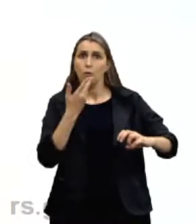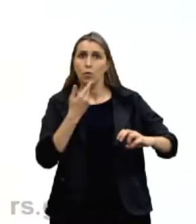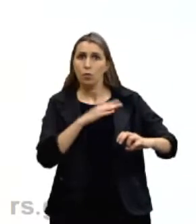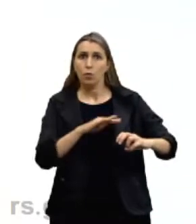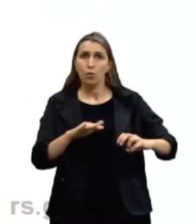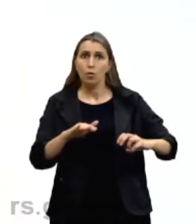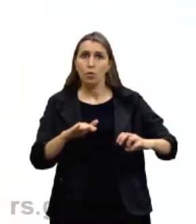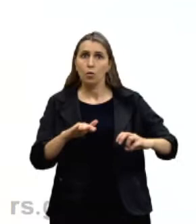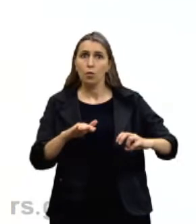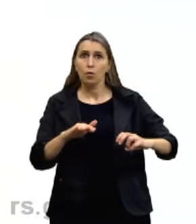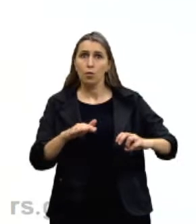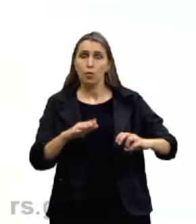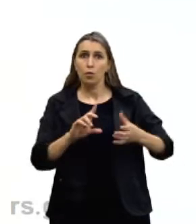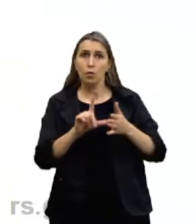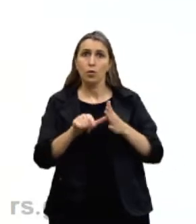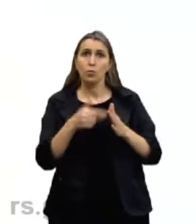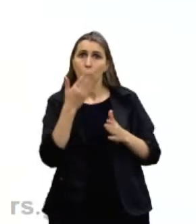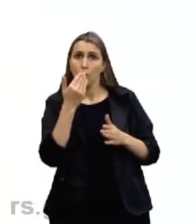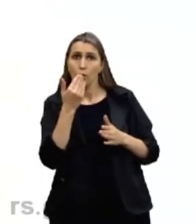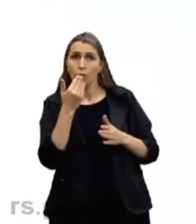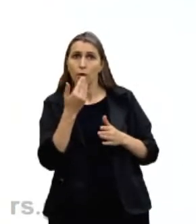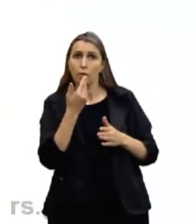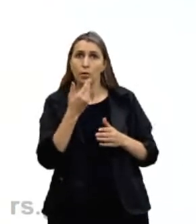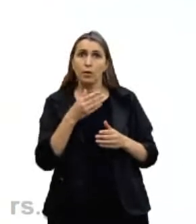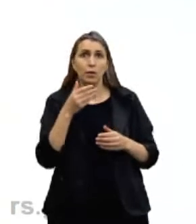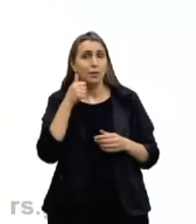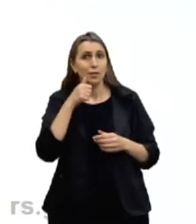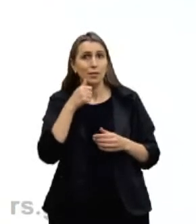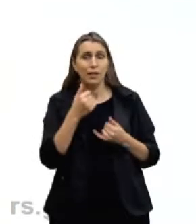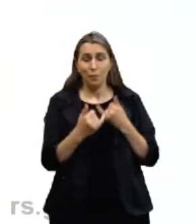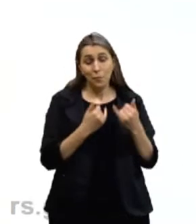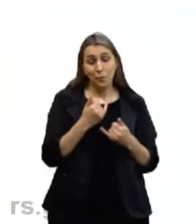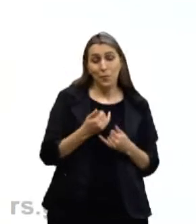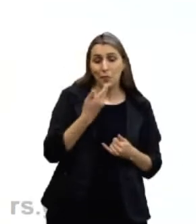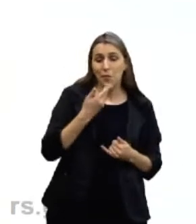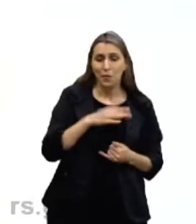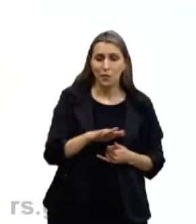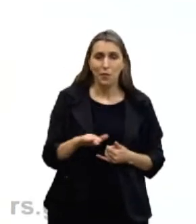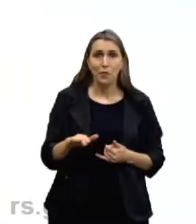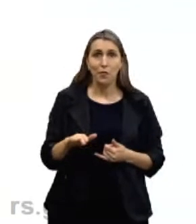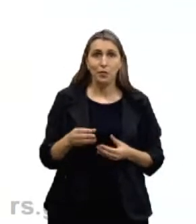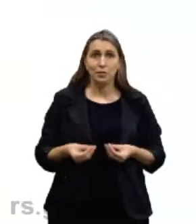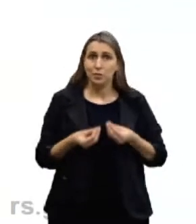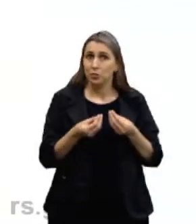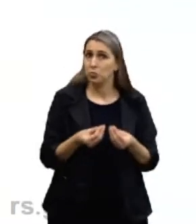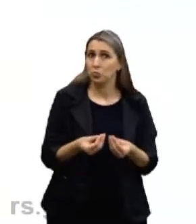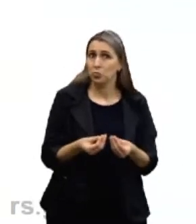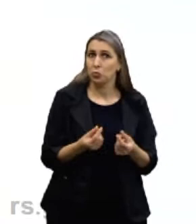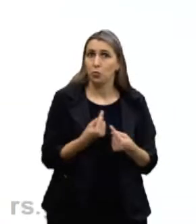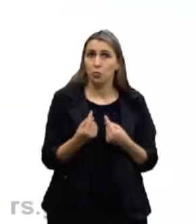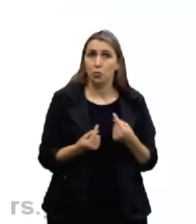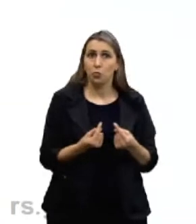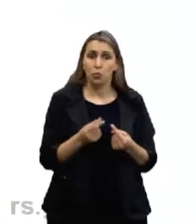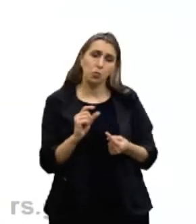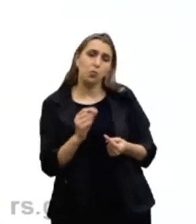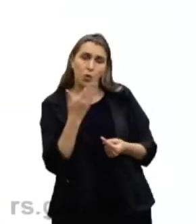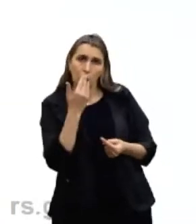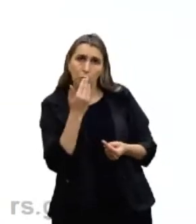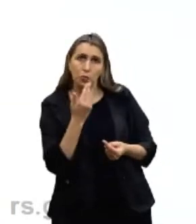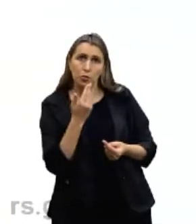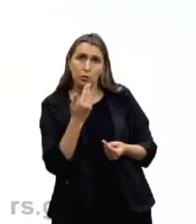e o passatempo Depois do jantar porque essa senhora ela brinca com essa criança né dando algumas alguns pedaços da